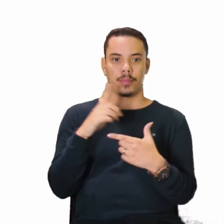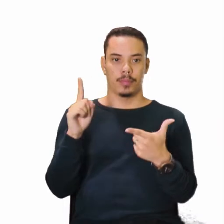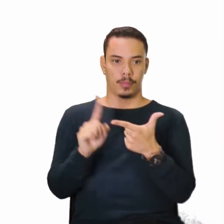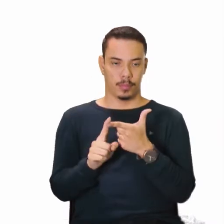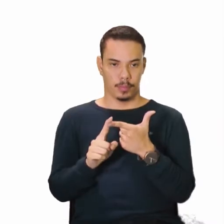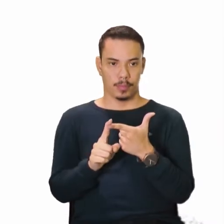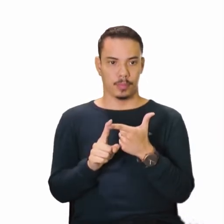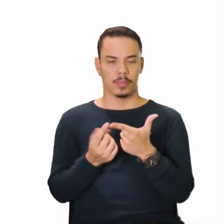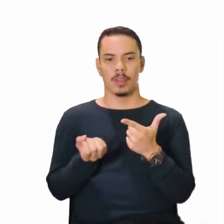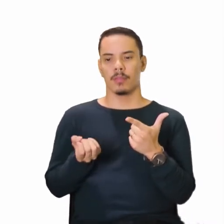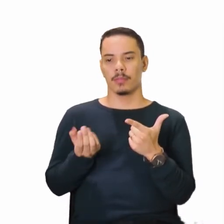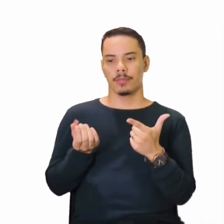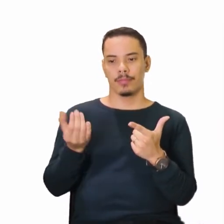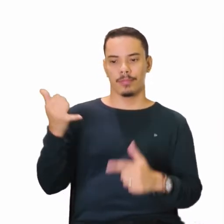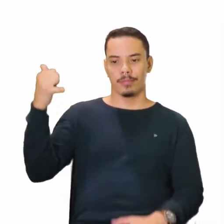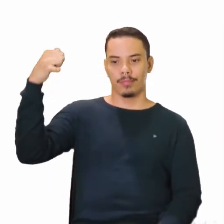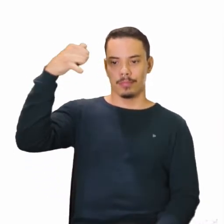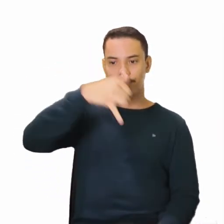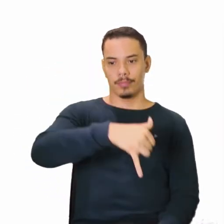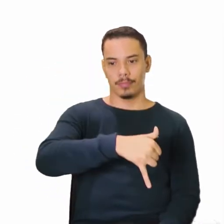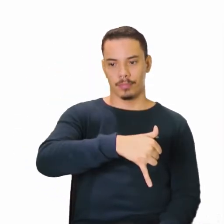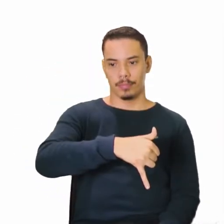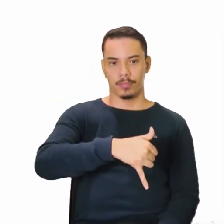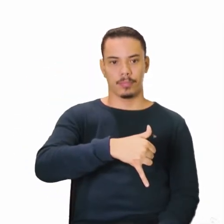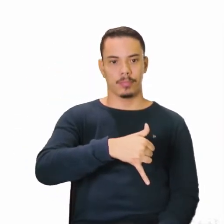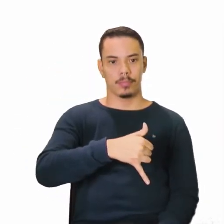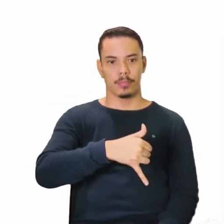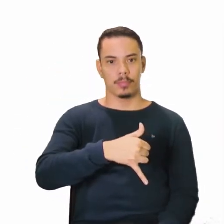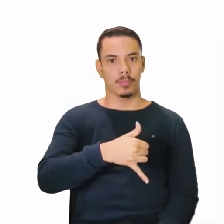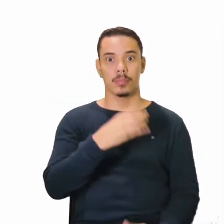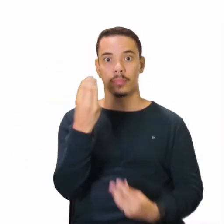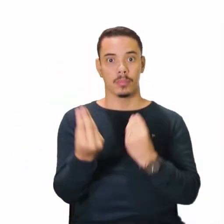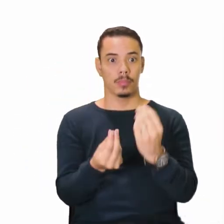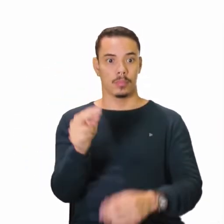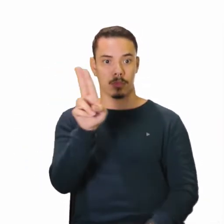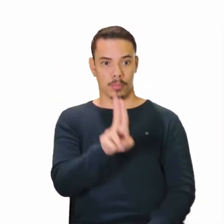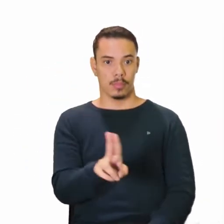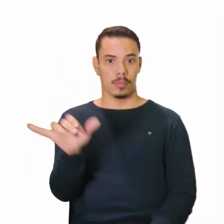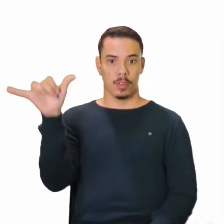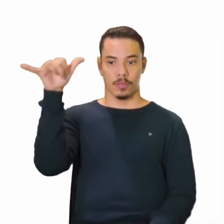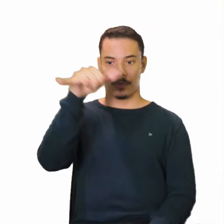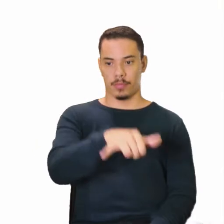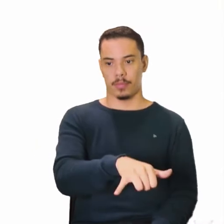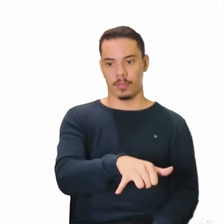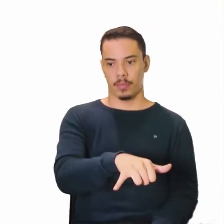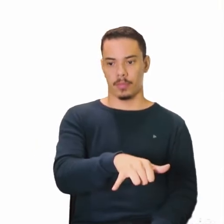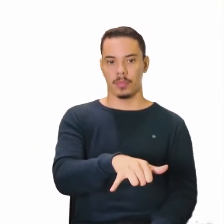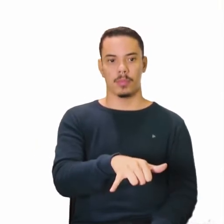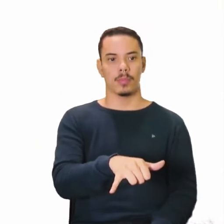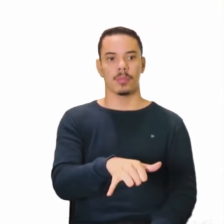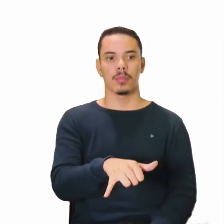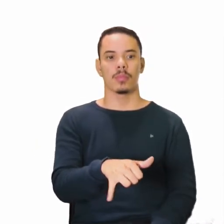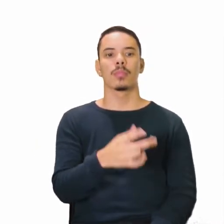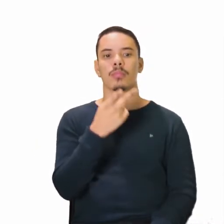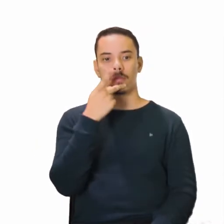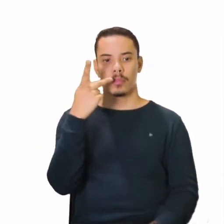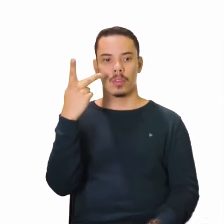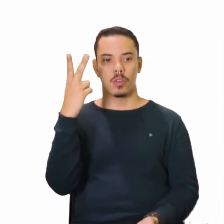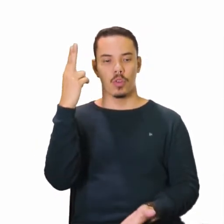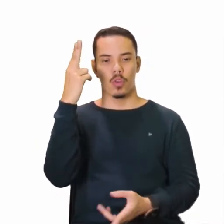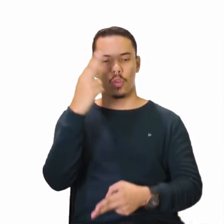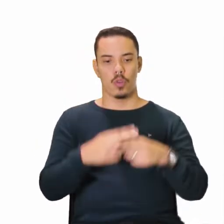exemplo. Viajou de avião. O meio que ele utilizou, avião. Cortou-se com a